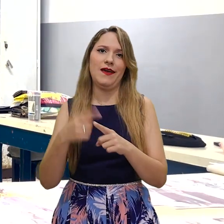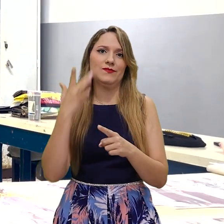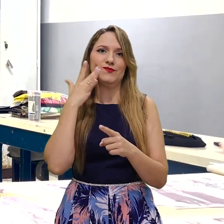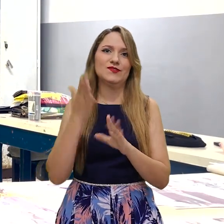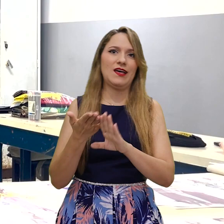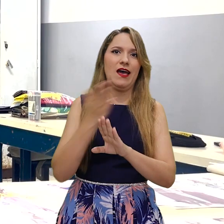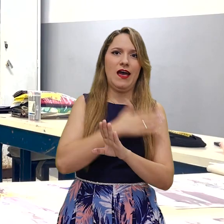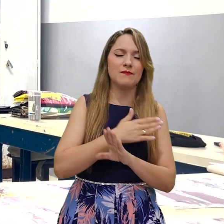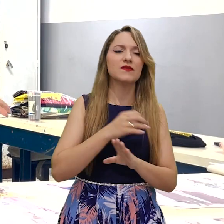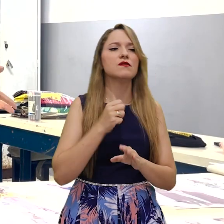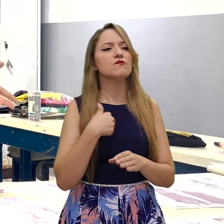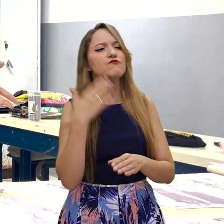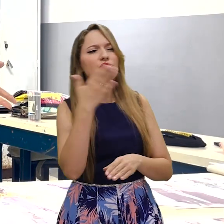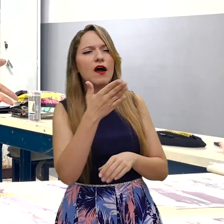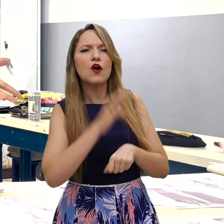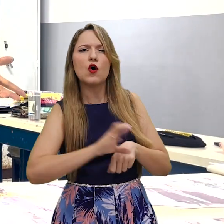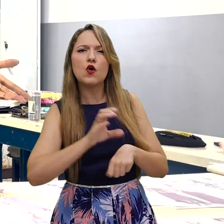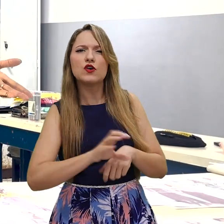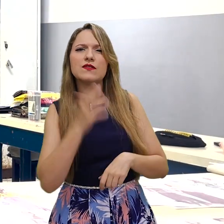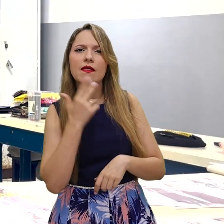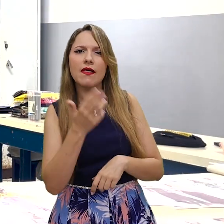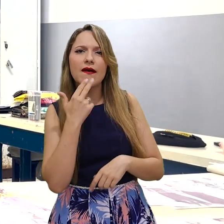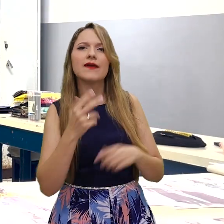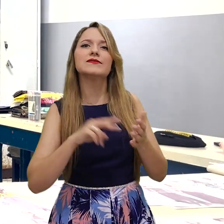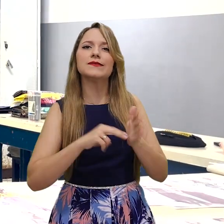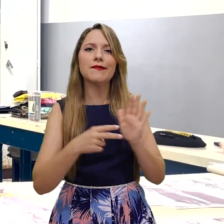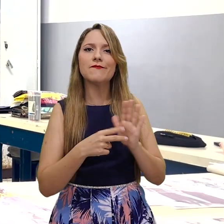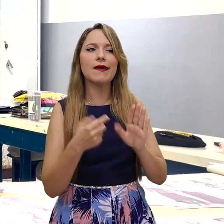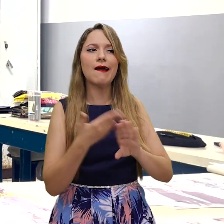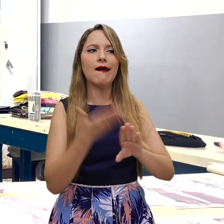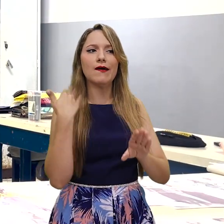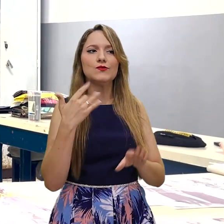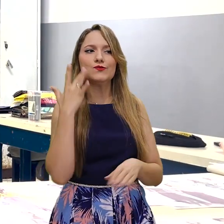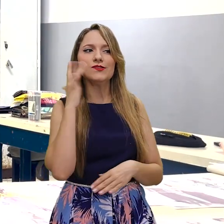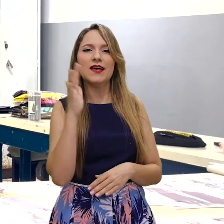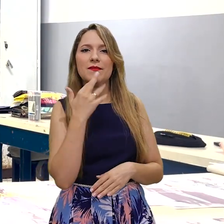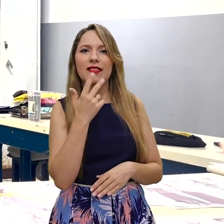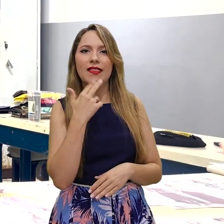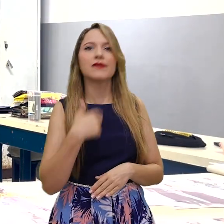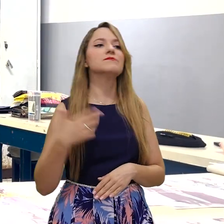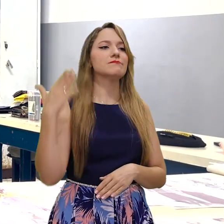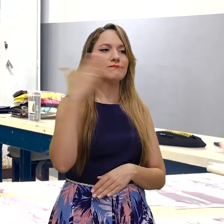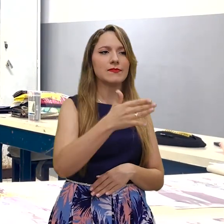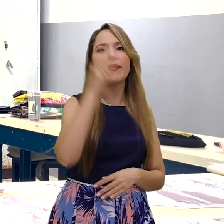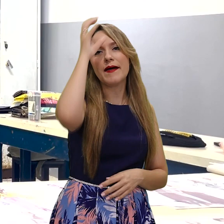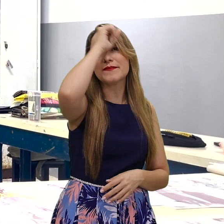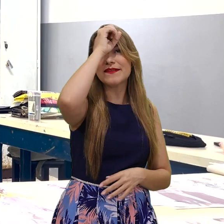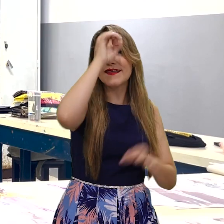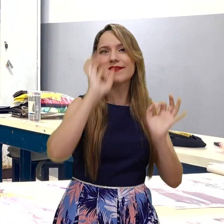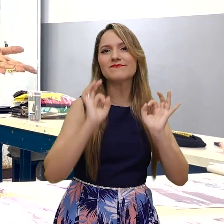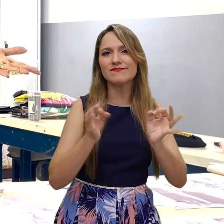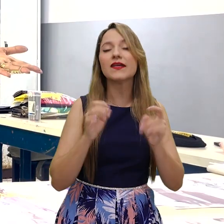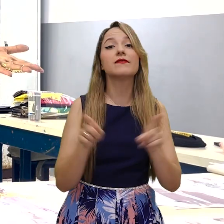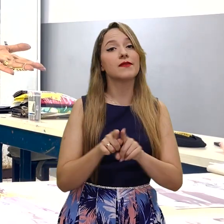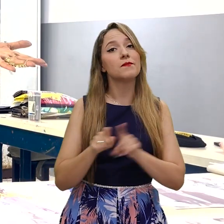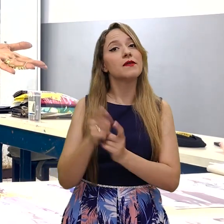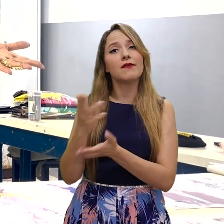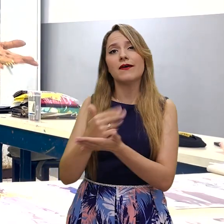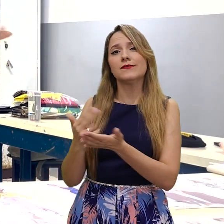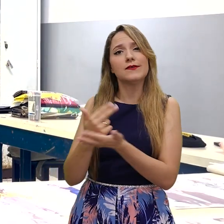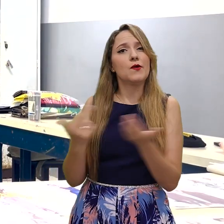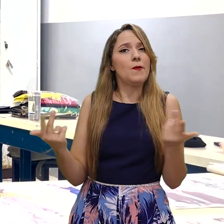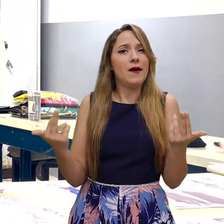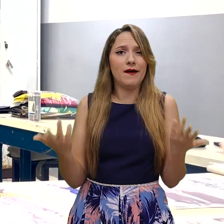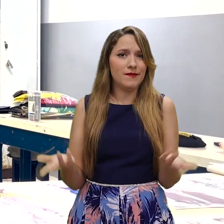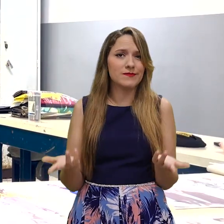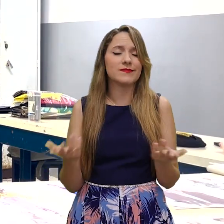domina o inglês, porque senão ela não precisaria, né? Então, nessas oficinas aqui, que eu ministro no Centro Livre de Arte, tanto a desenho de